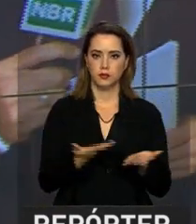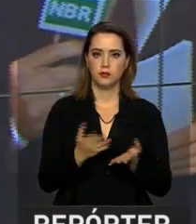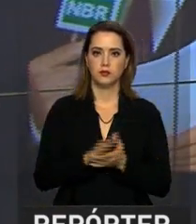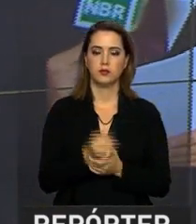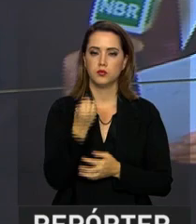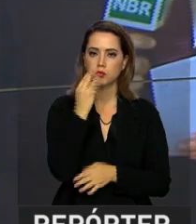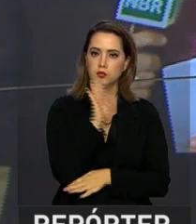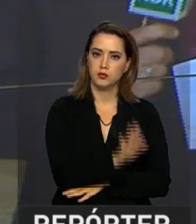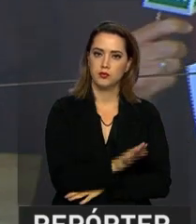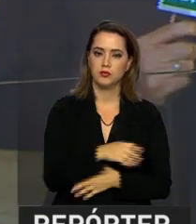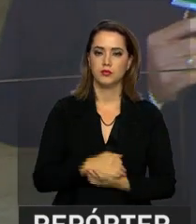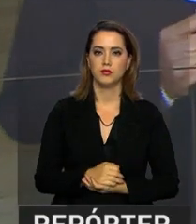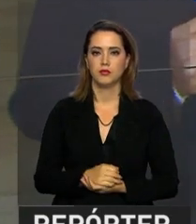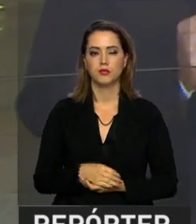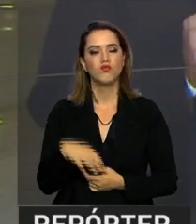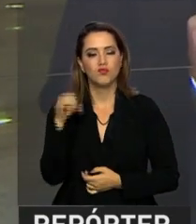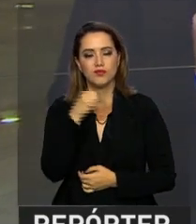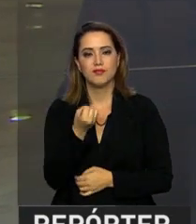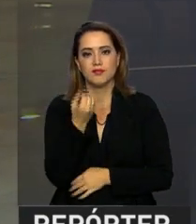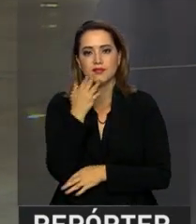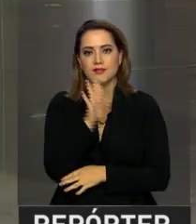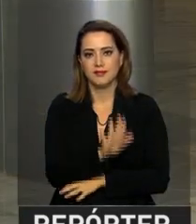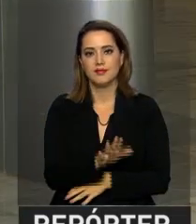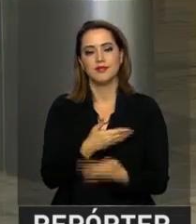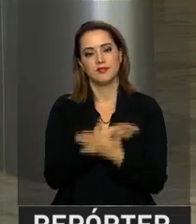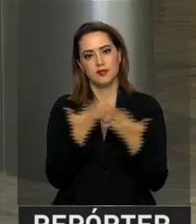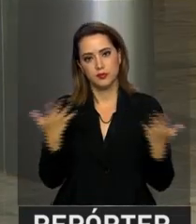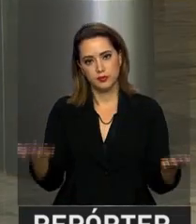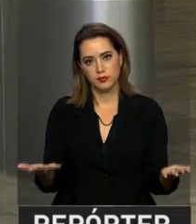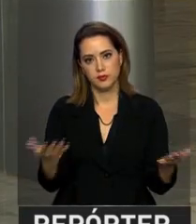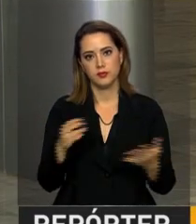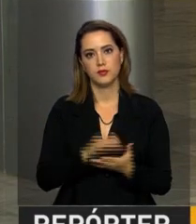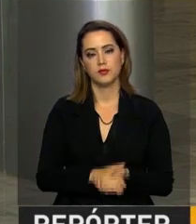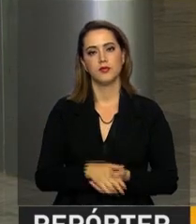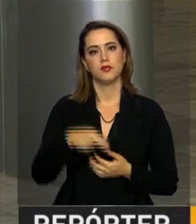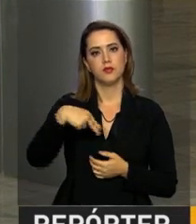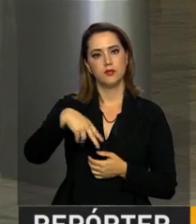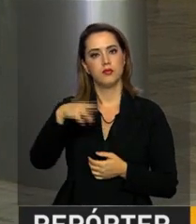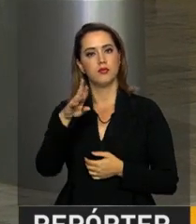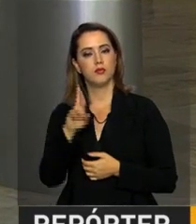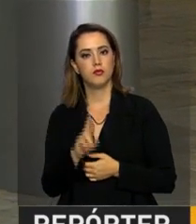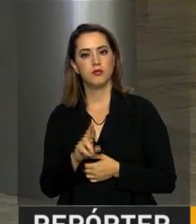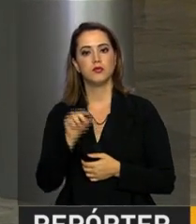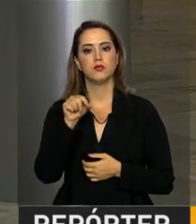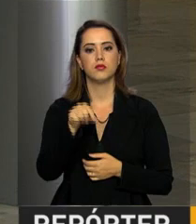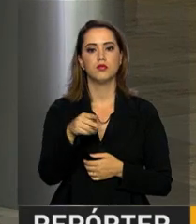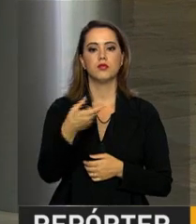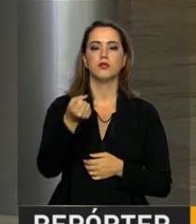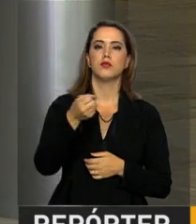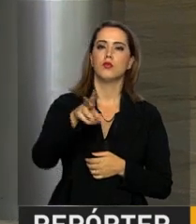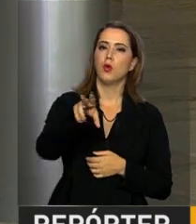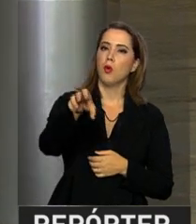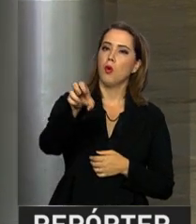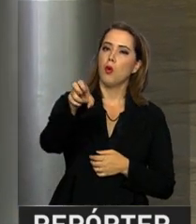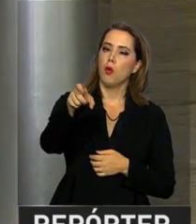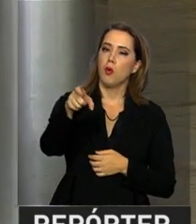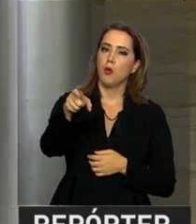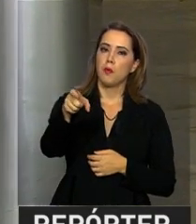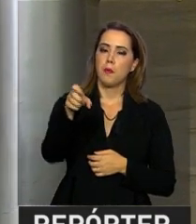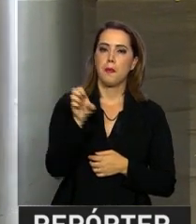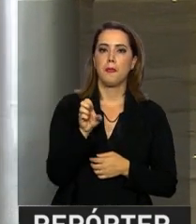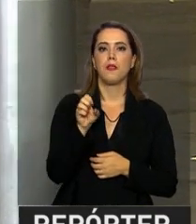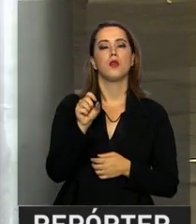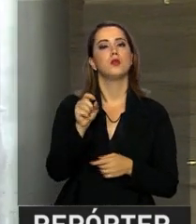Paulo boa tarde olá Renata boa tarde boa tarde a todos que nos assistem na TV bnbr o ex-presidente dos Estados Unidos